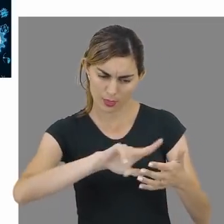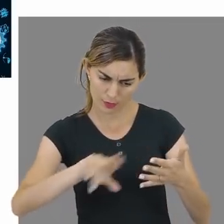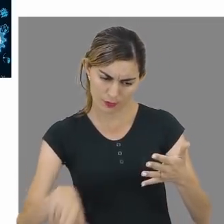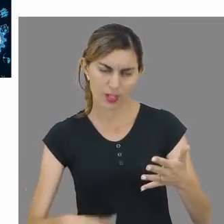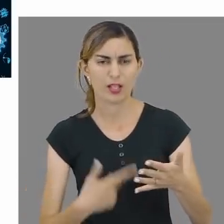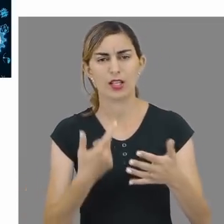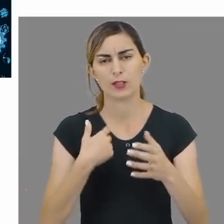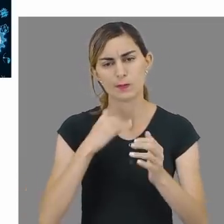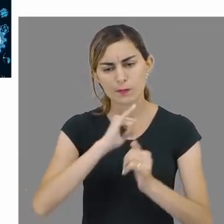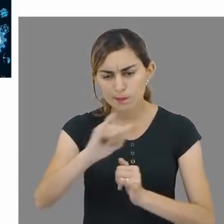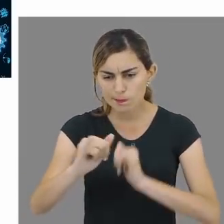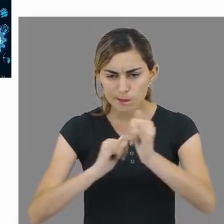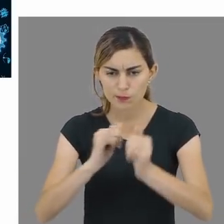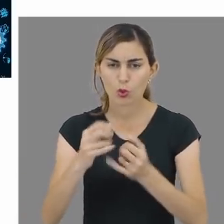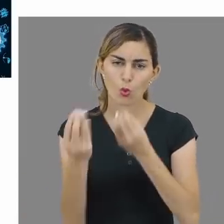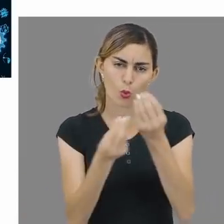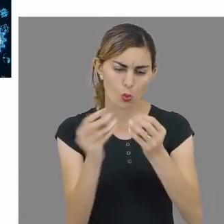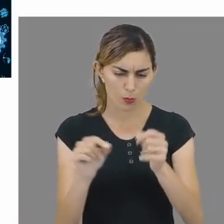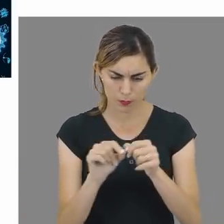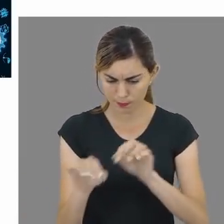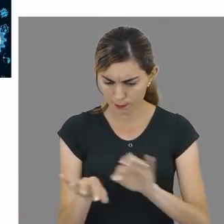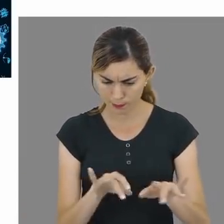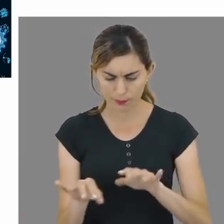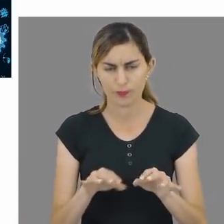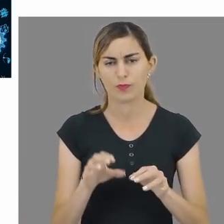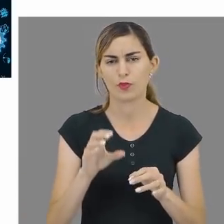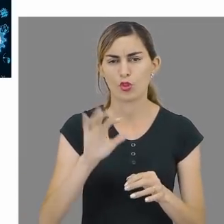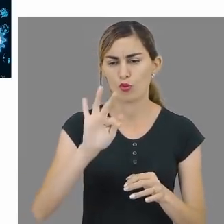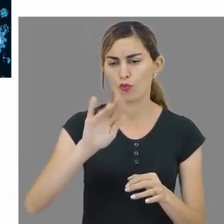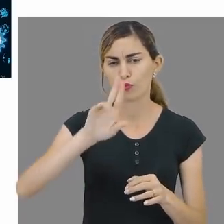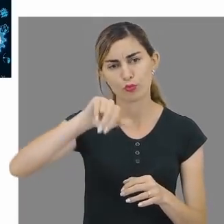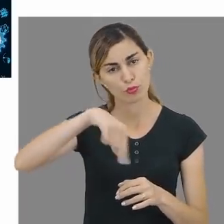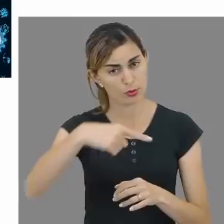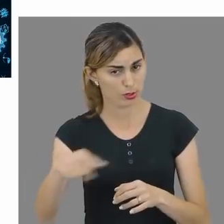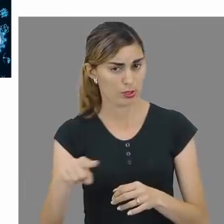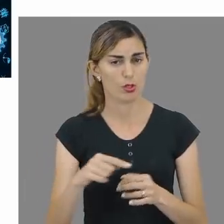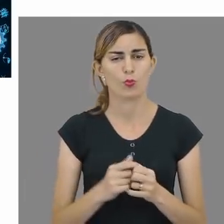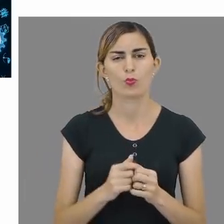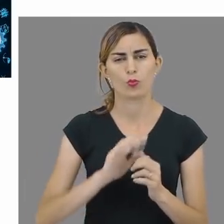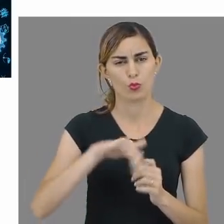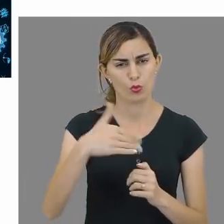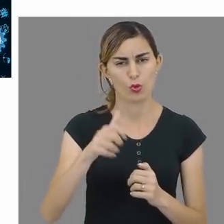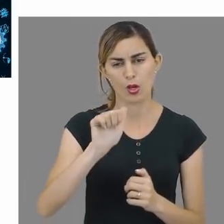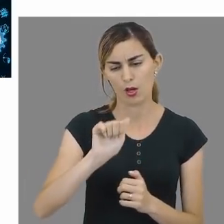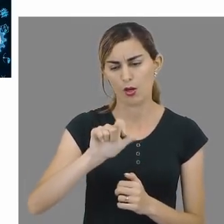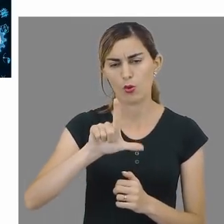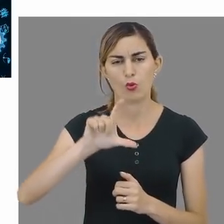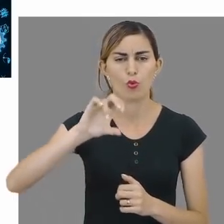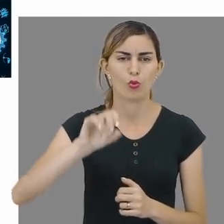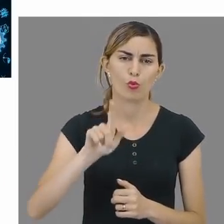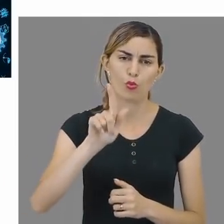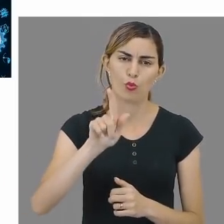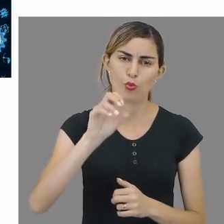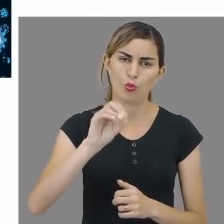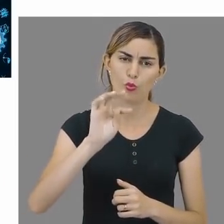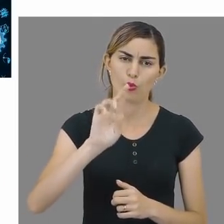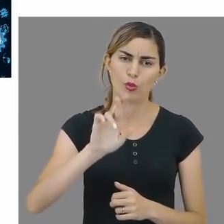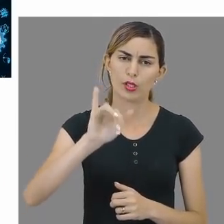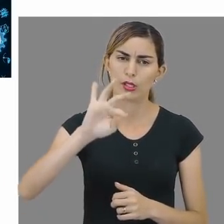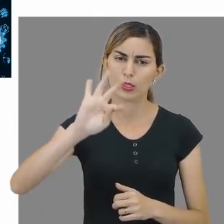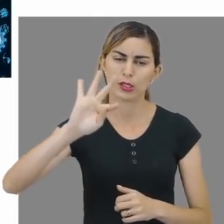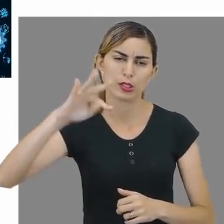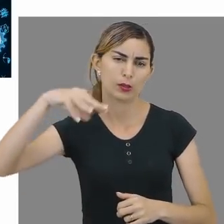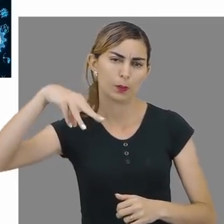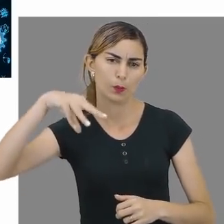calcule, execute alguma função e assim por diante. Algoritmo.